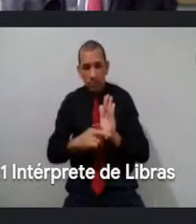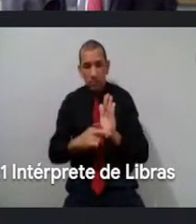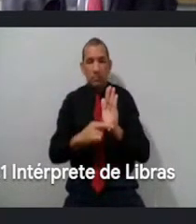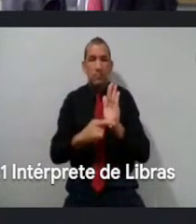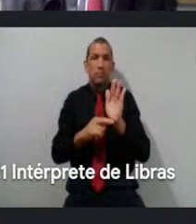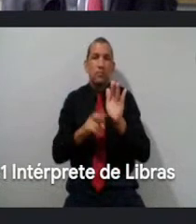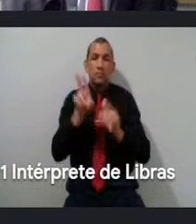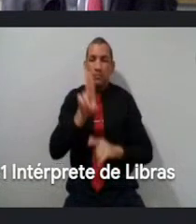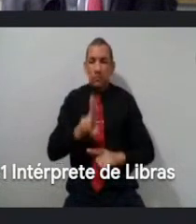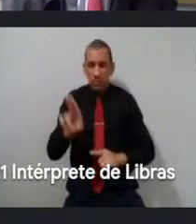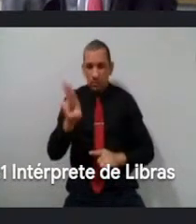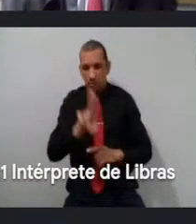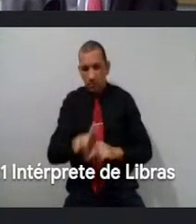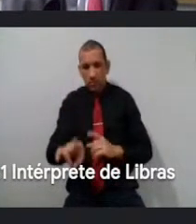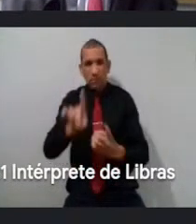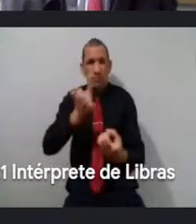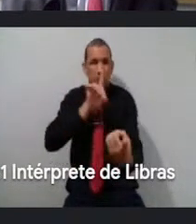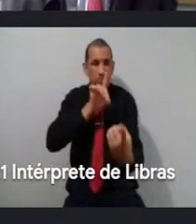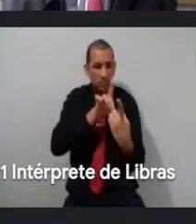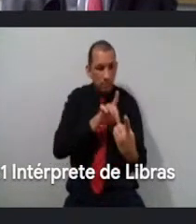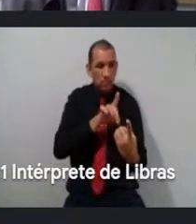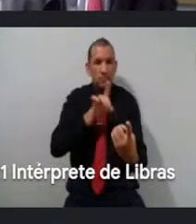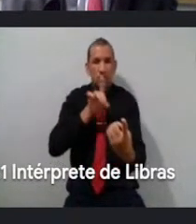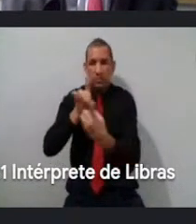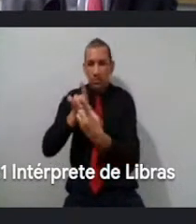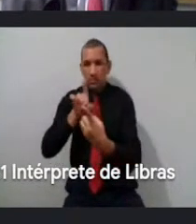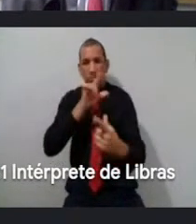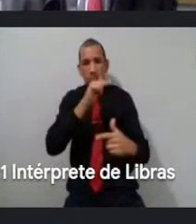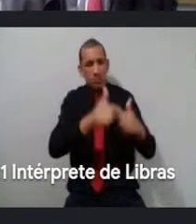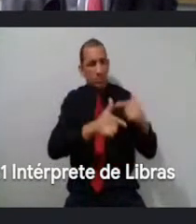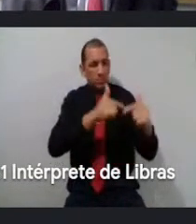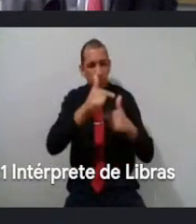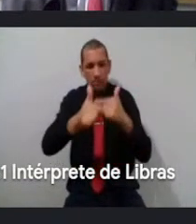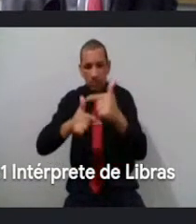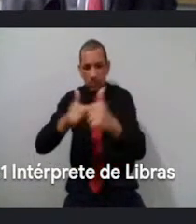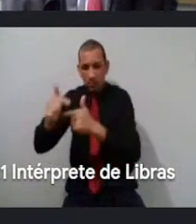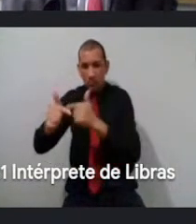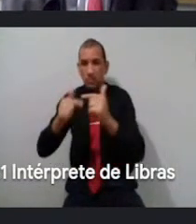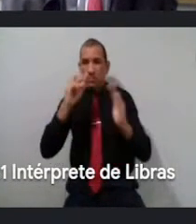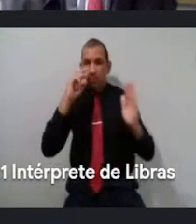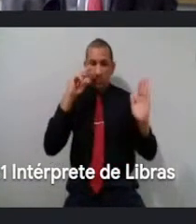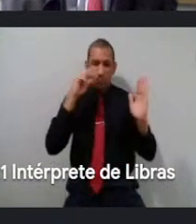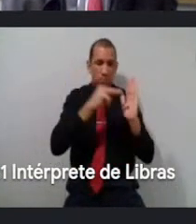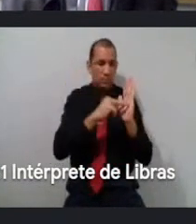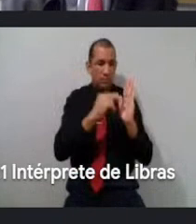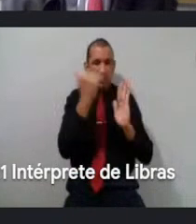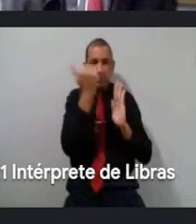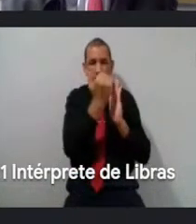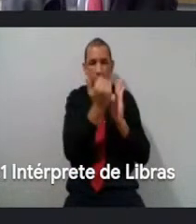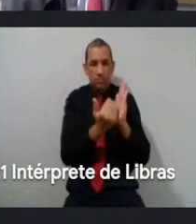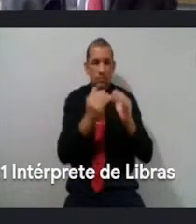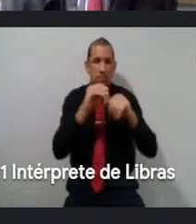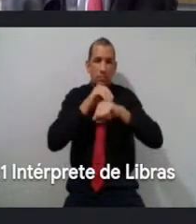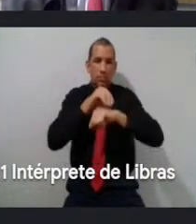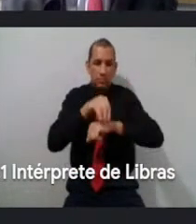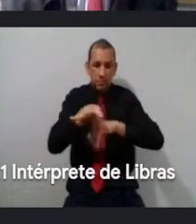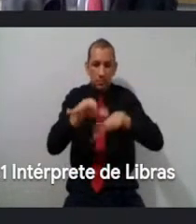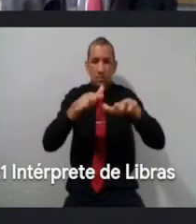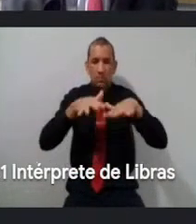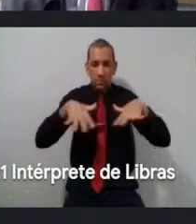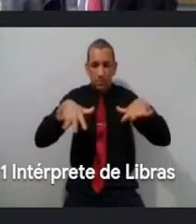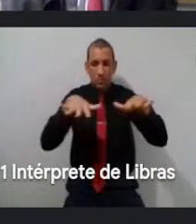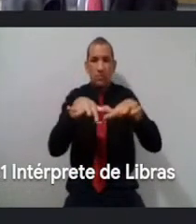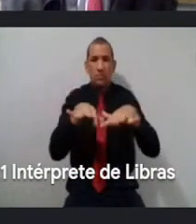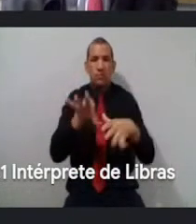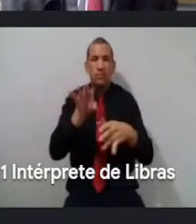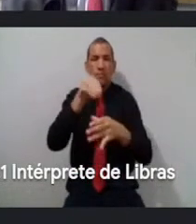utilização dos atendimentos das atividades executadas observando as orientações expedidas pela corregedoria